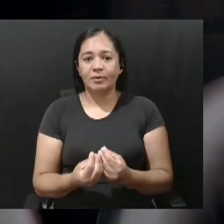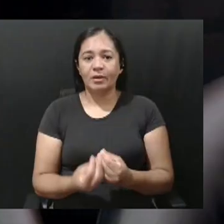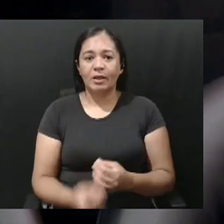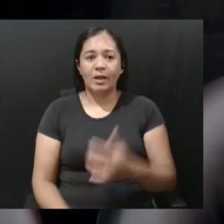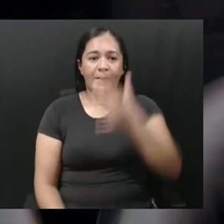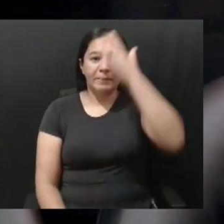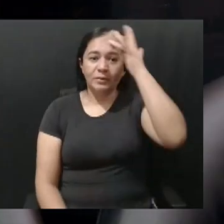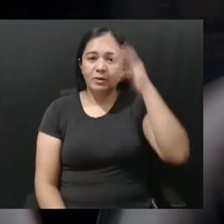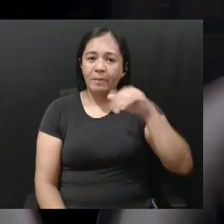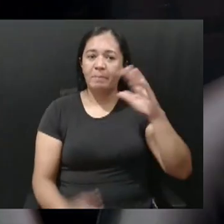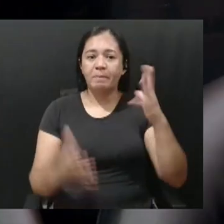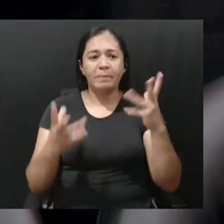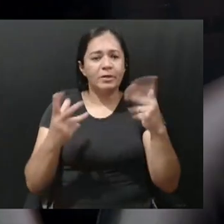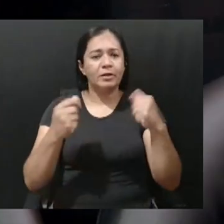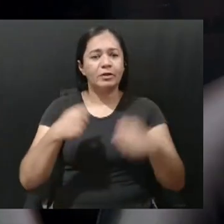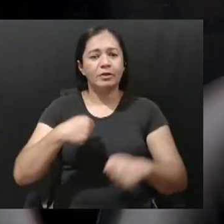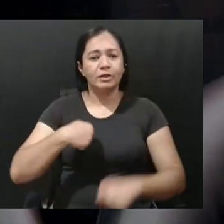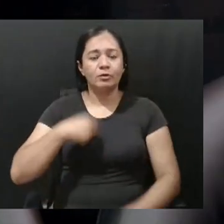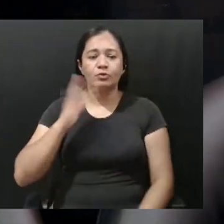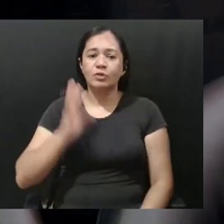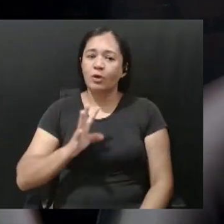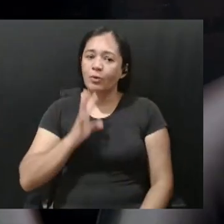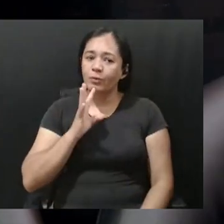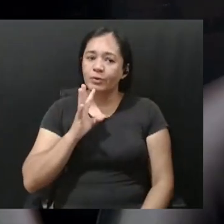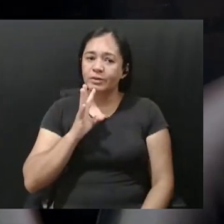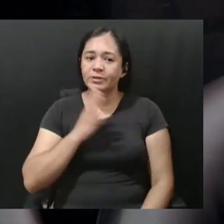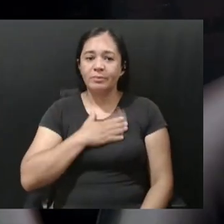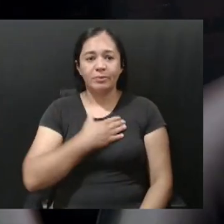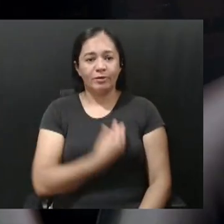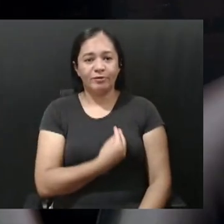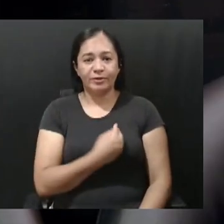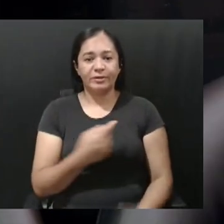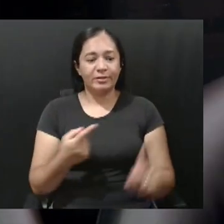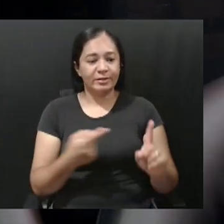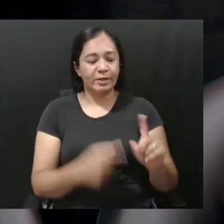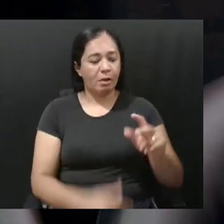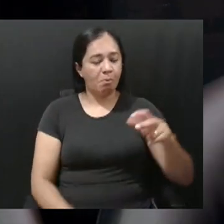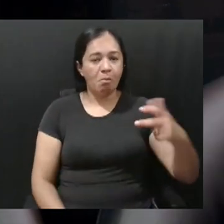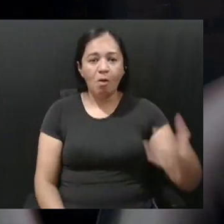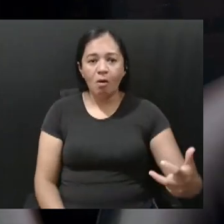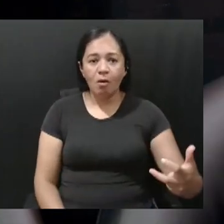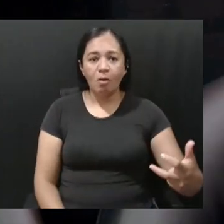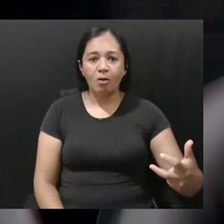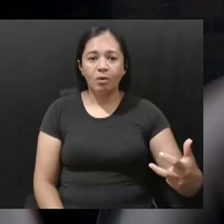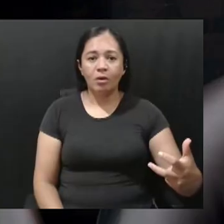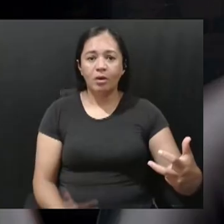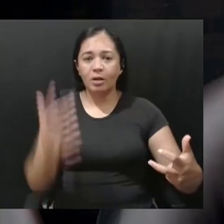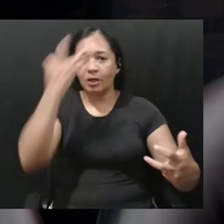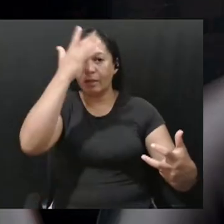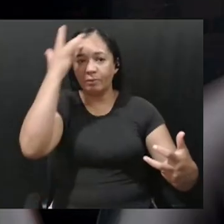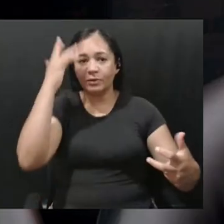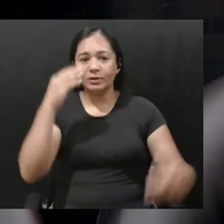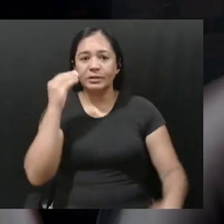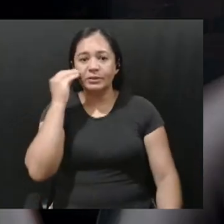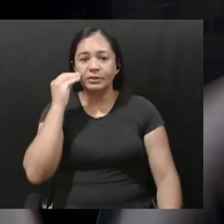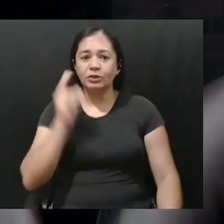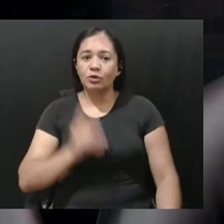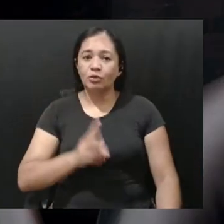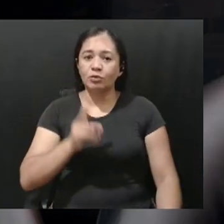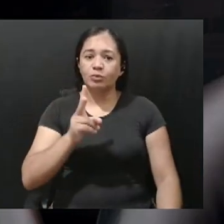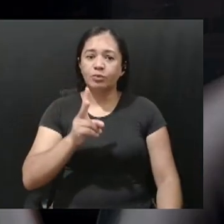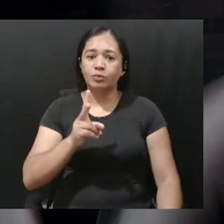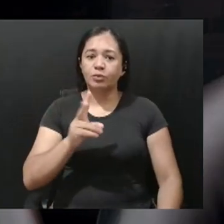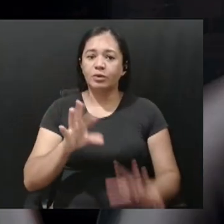vida. E assim, quando ele falece, né, as pessoas elas tentam continuar, a família tenta continuar, porque é uma família muito unida, mas é